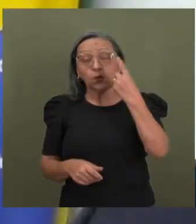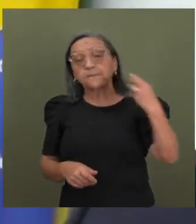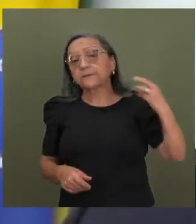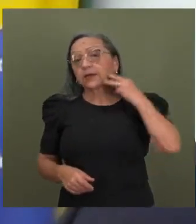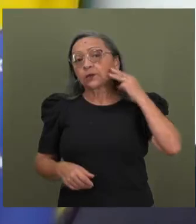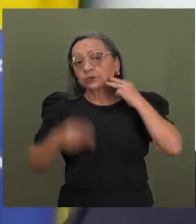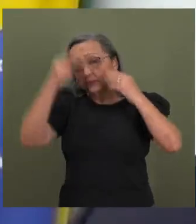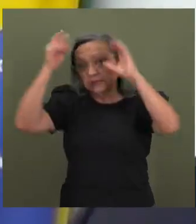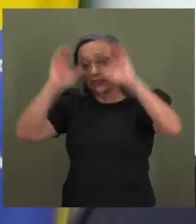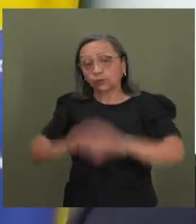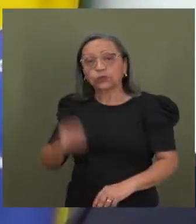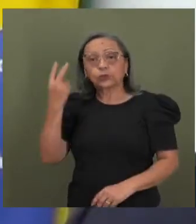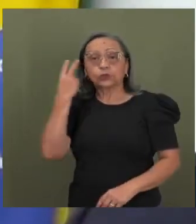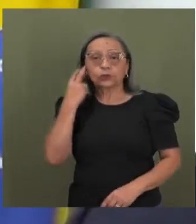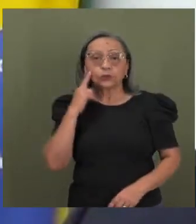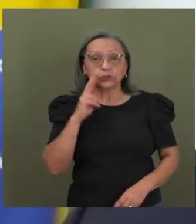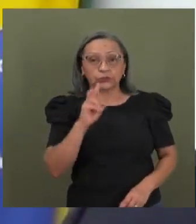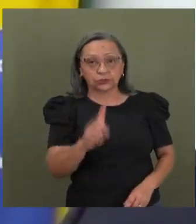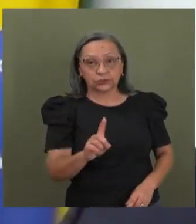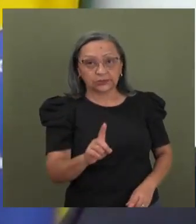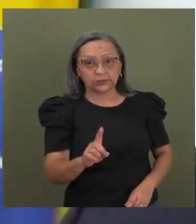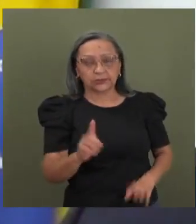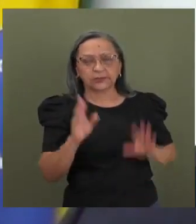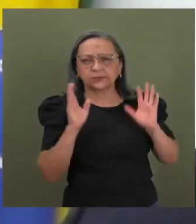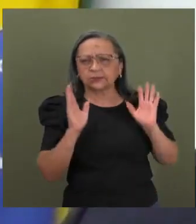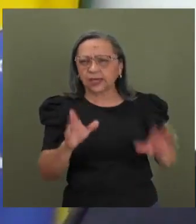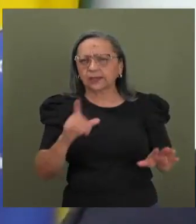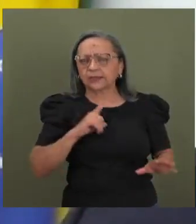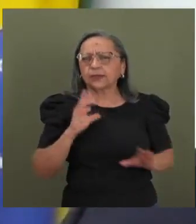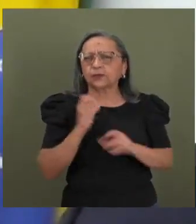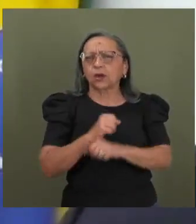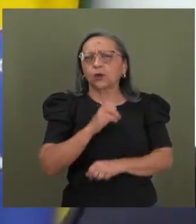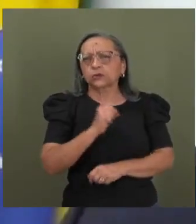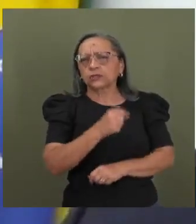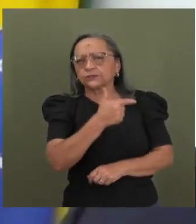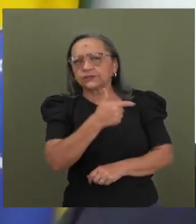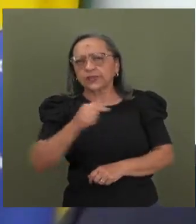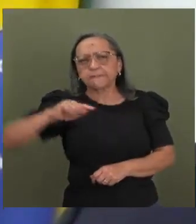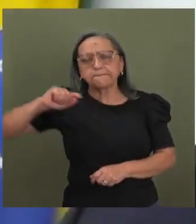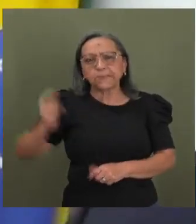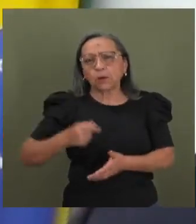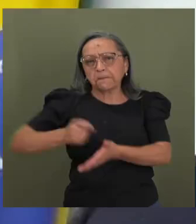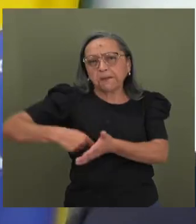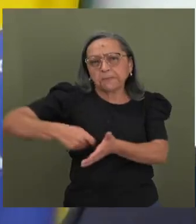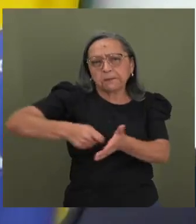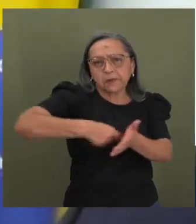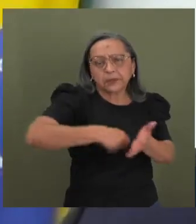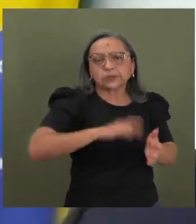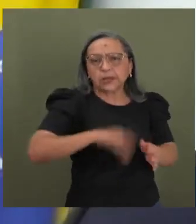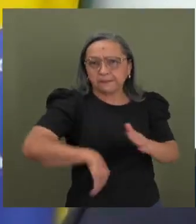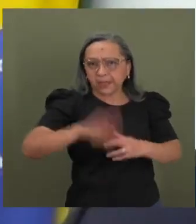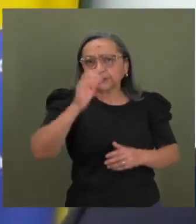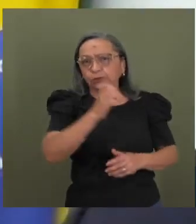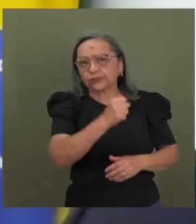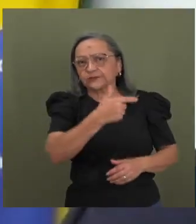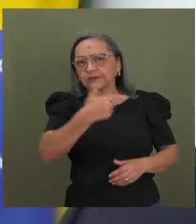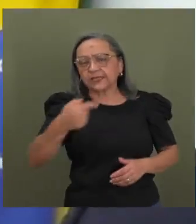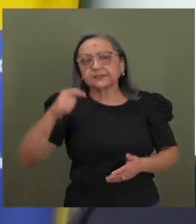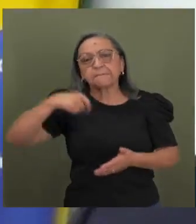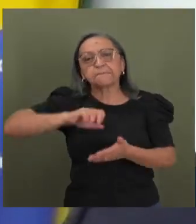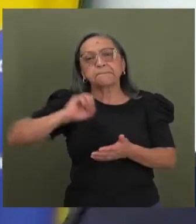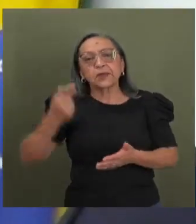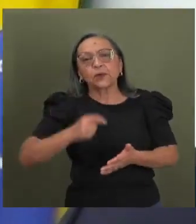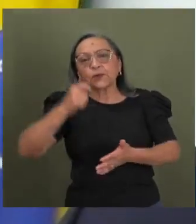em 2 dias, já temos aí 827 mil assinaturas, já passamos de 827 mil